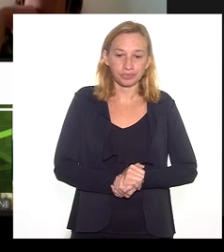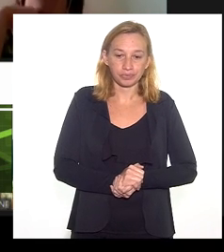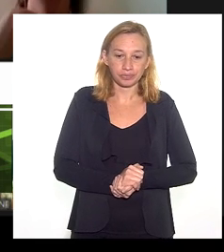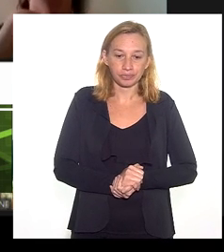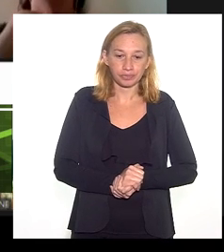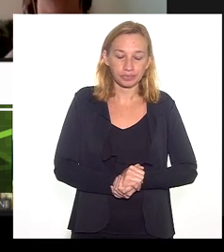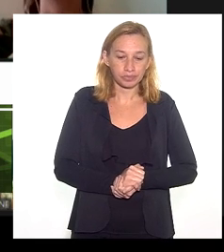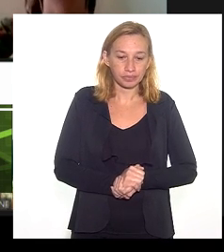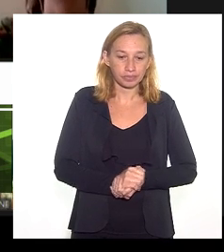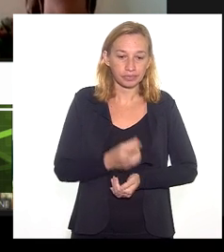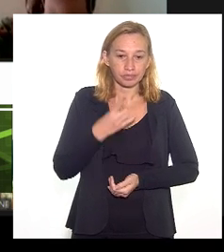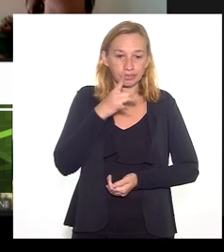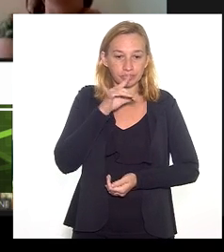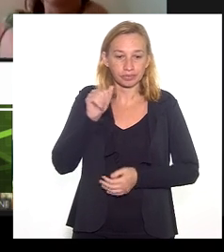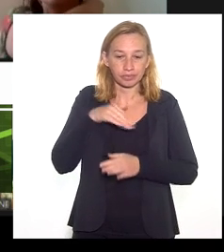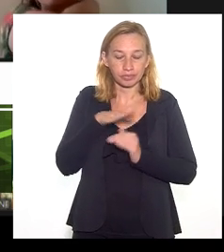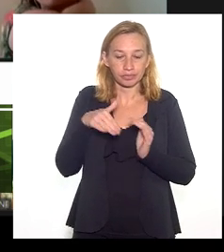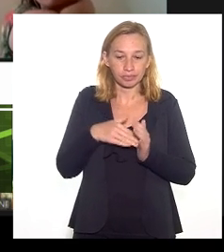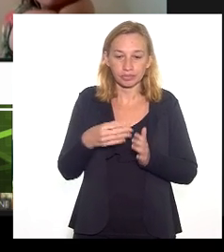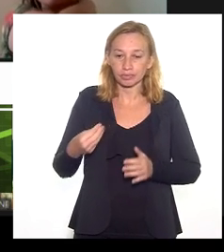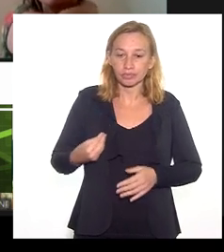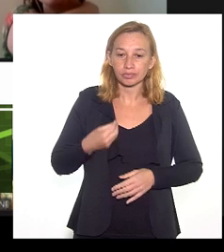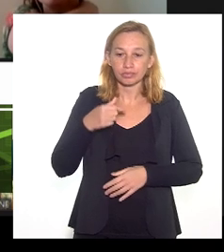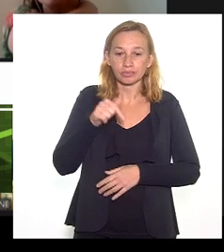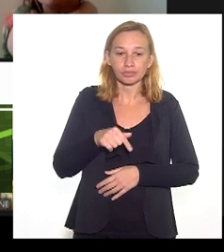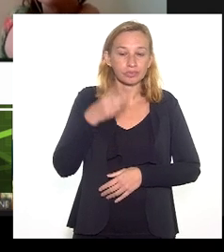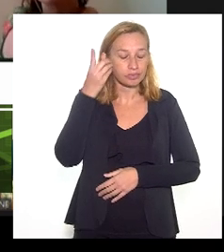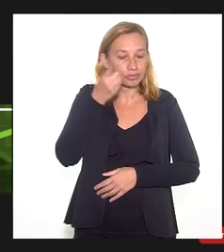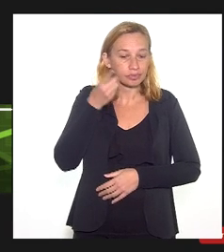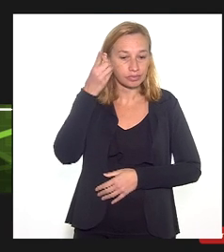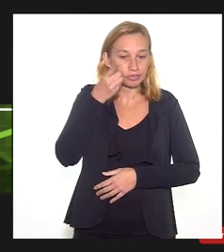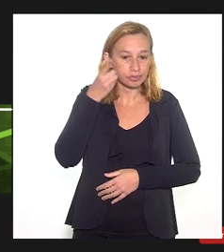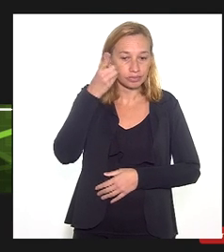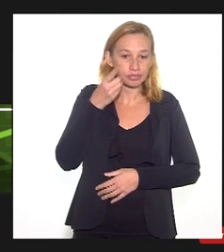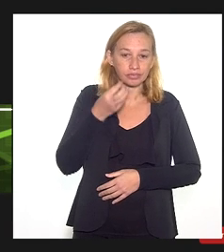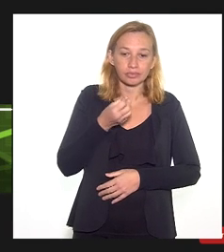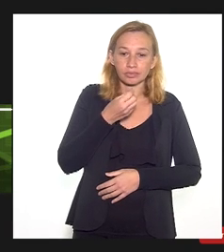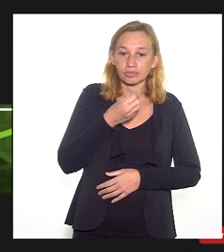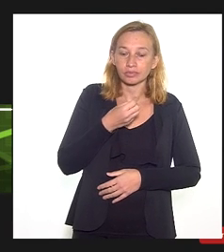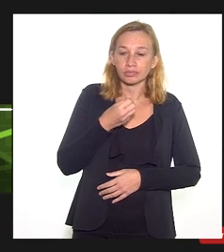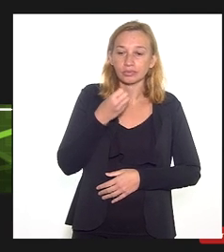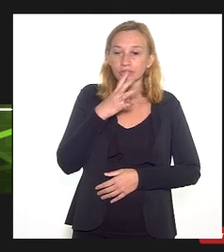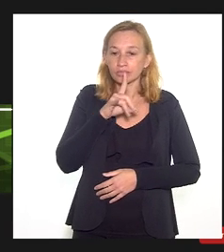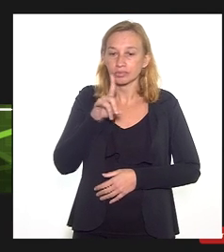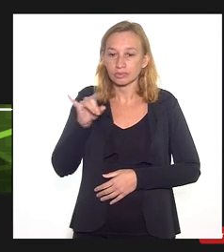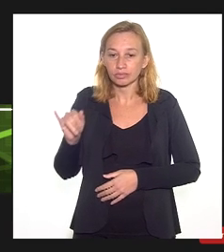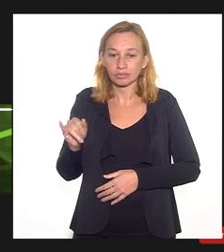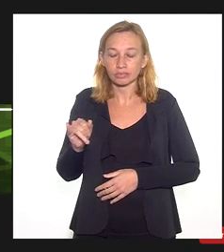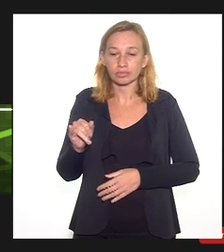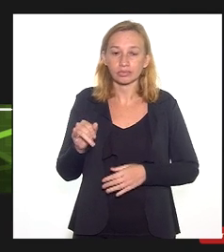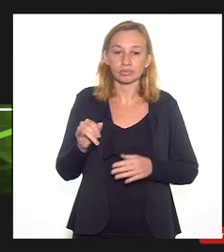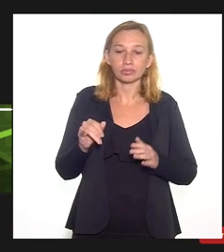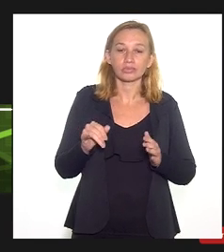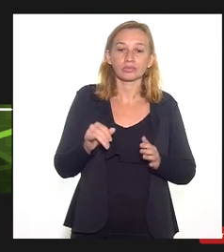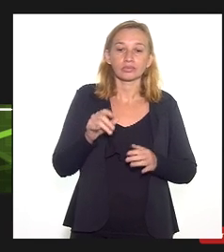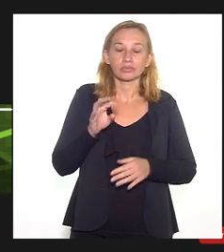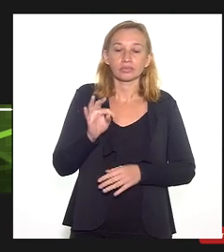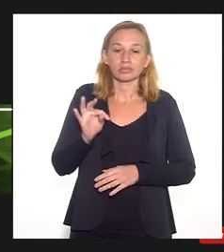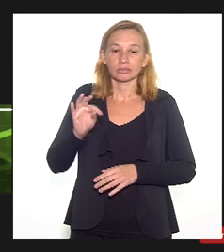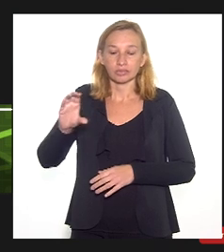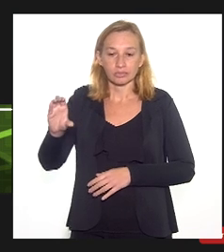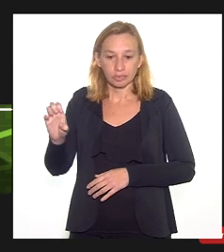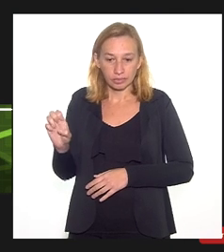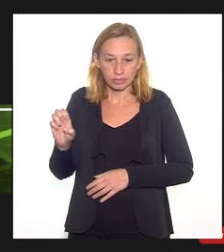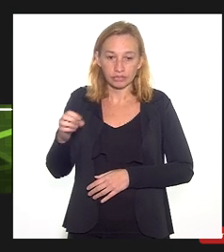muito bom dia a todos os presentes bom dia deputados bom dia representações saúde do DCE da minha universidade